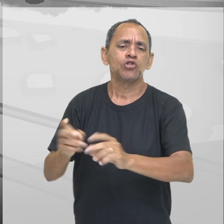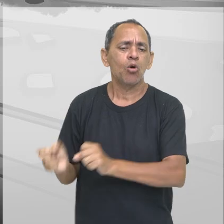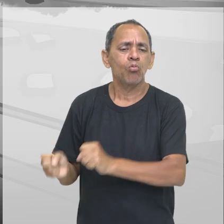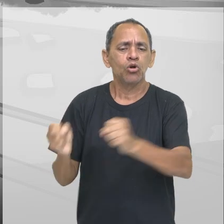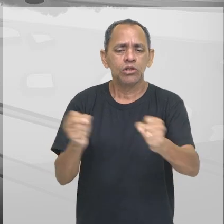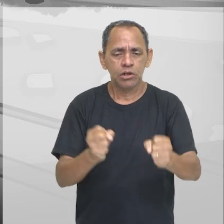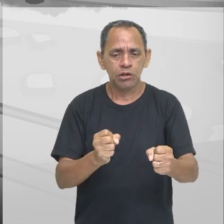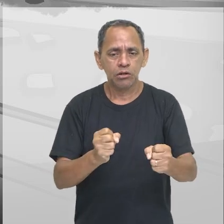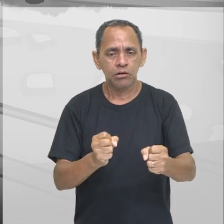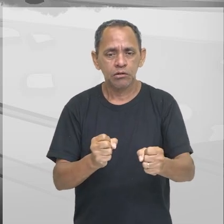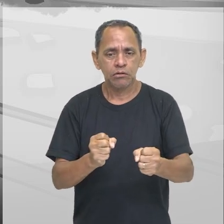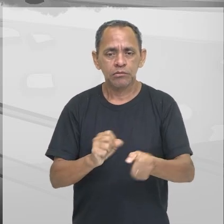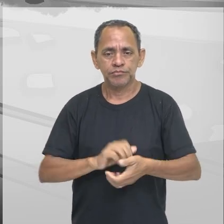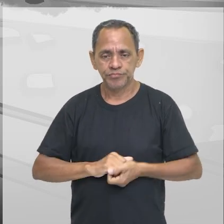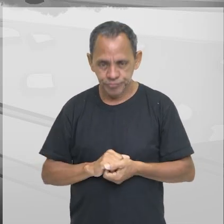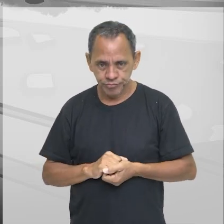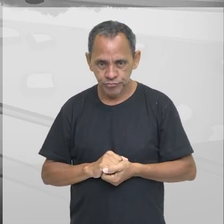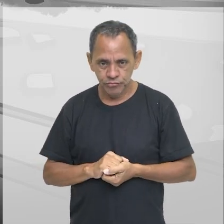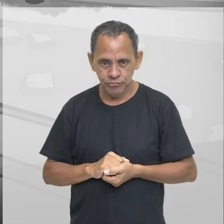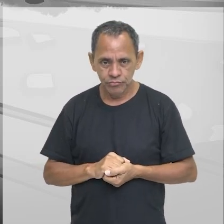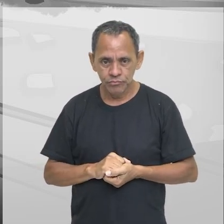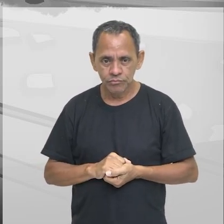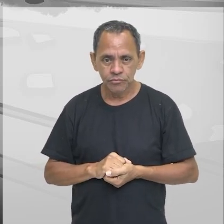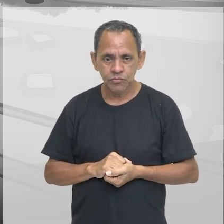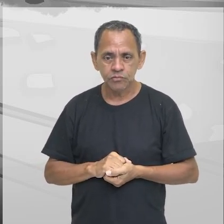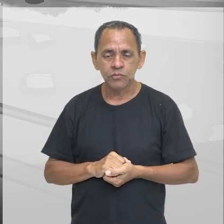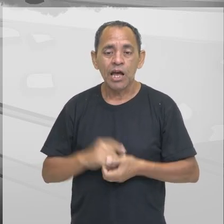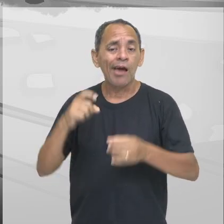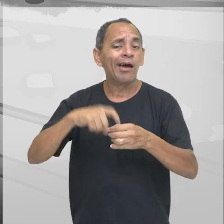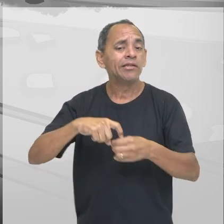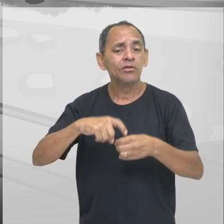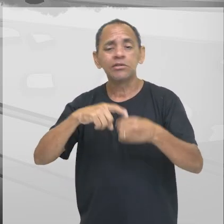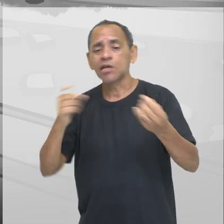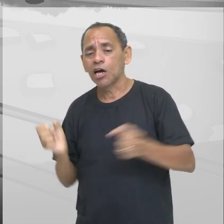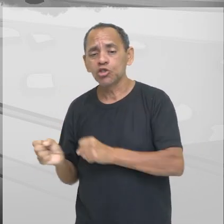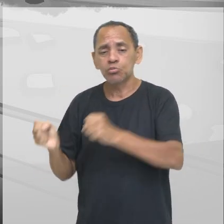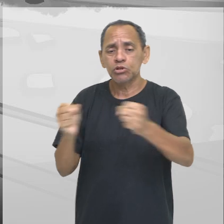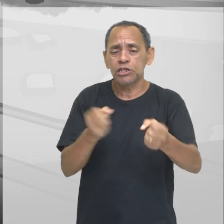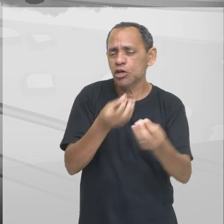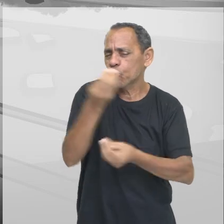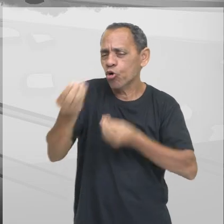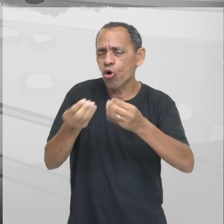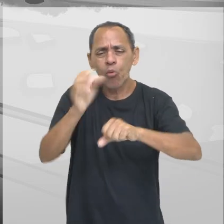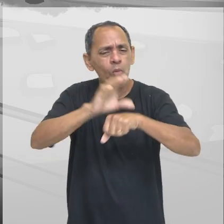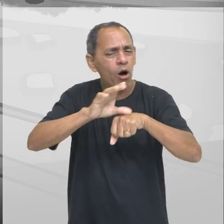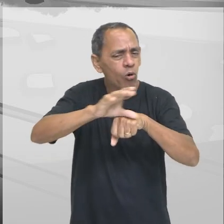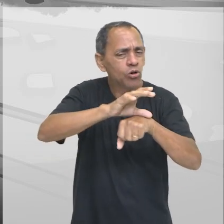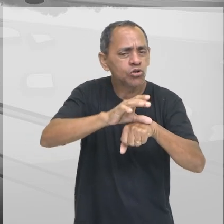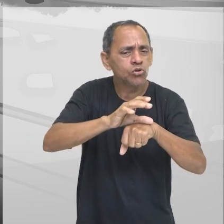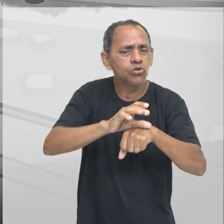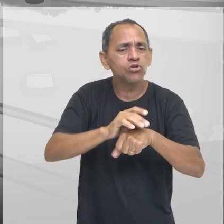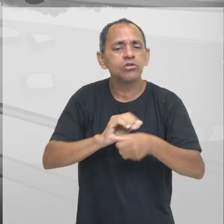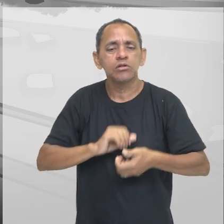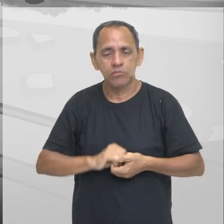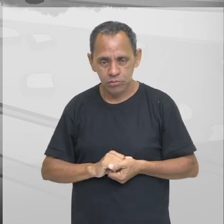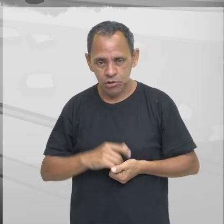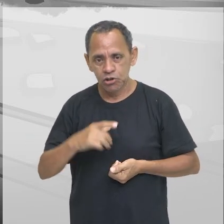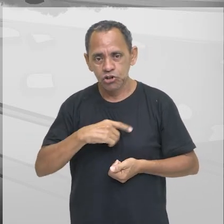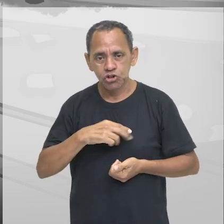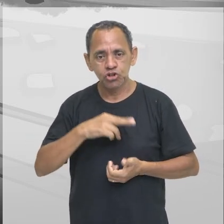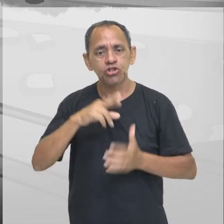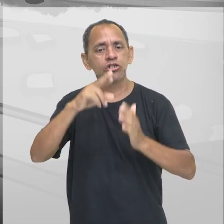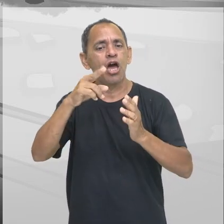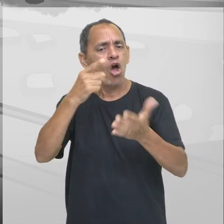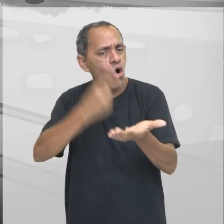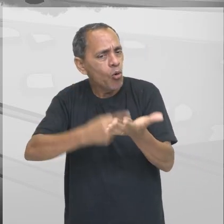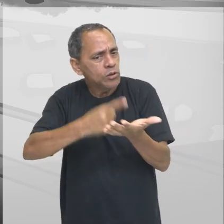governo após ali o período em que a Constituição mandava, muito pelo contrário. Ele rasga a Constituição e